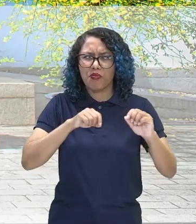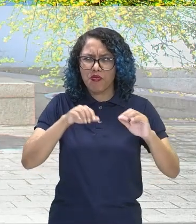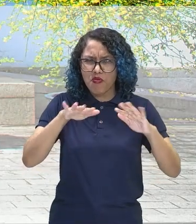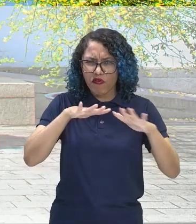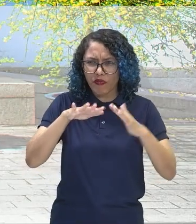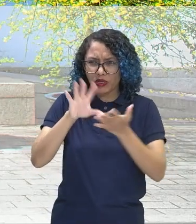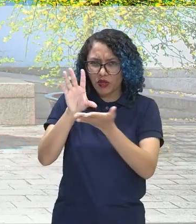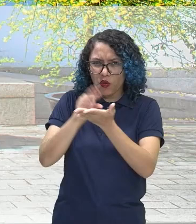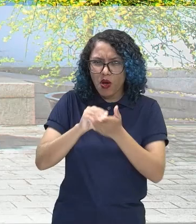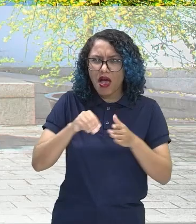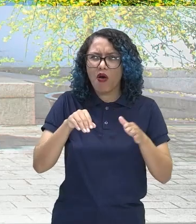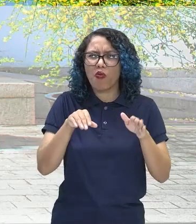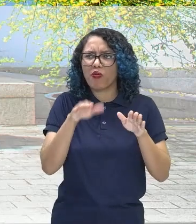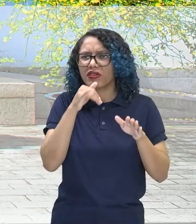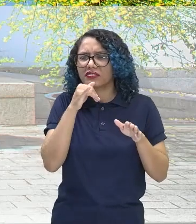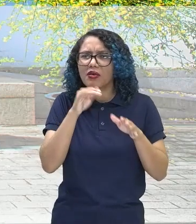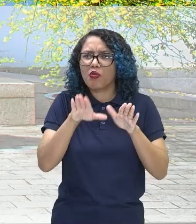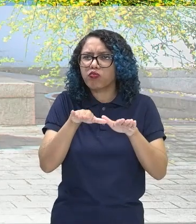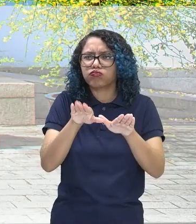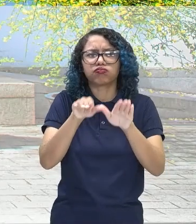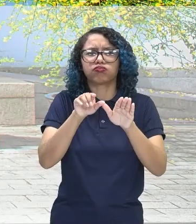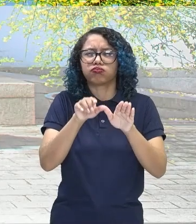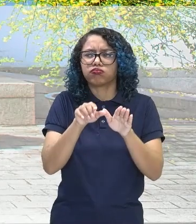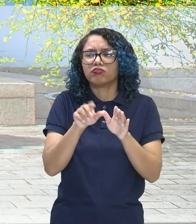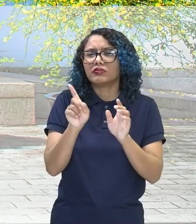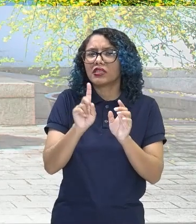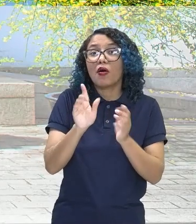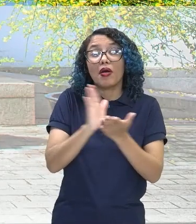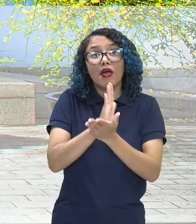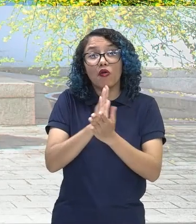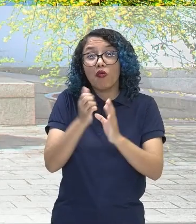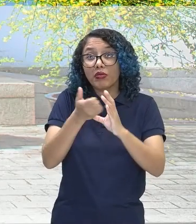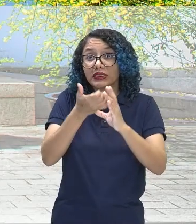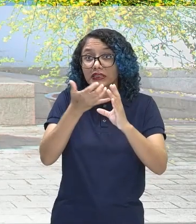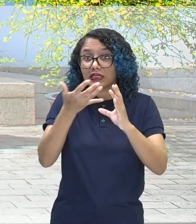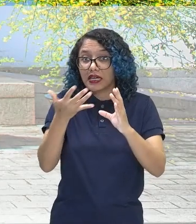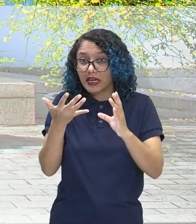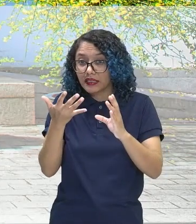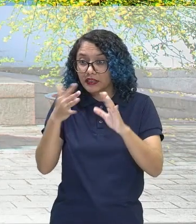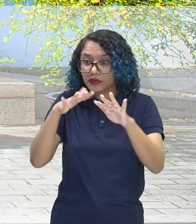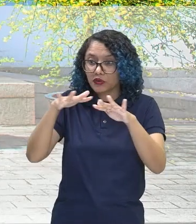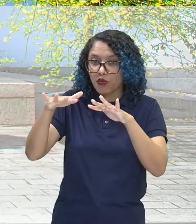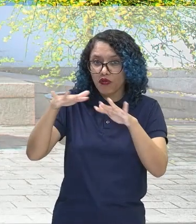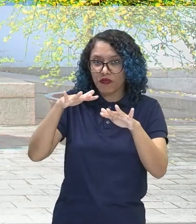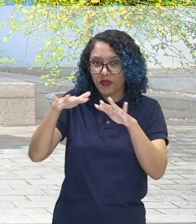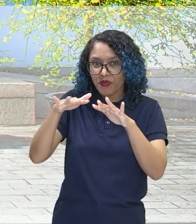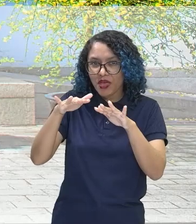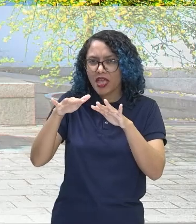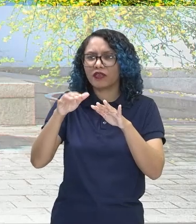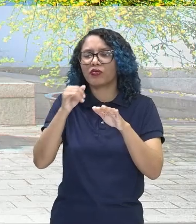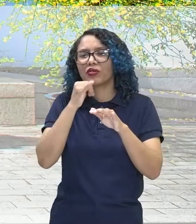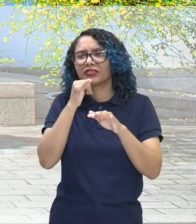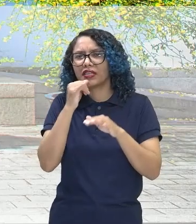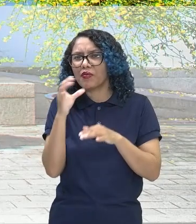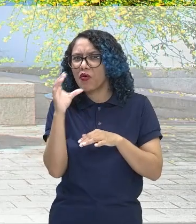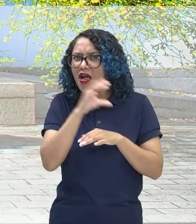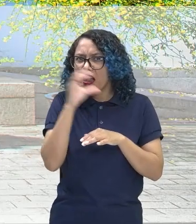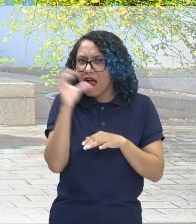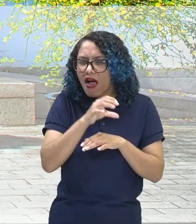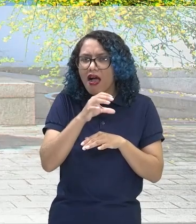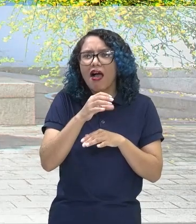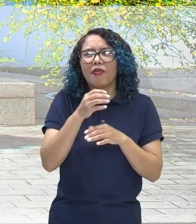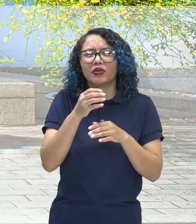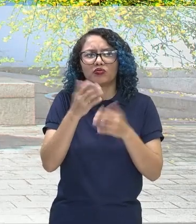movimento aí, né, dos animais, eles vão pegar ali características desses movimentos, da rapidez, da fluidez,